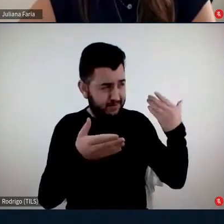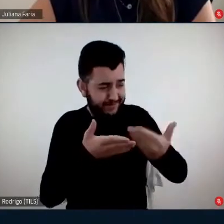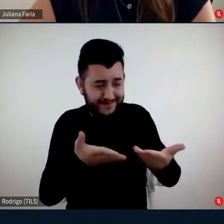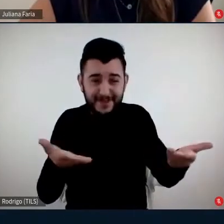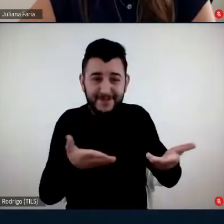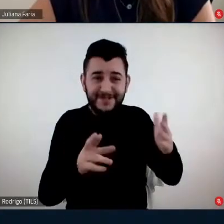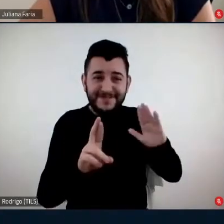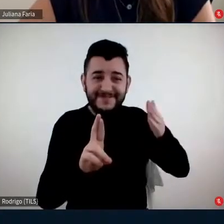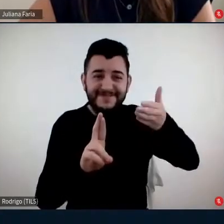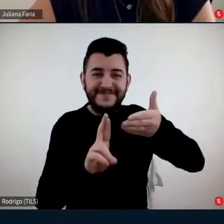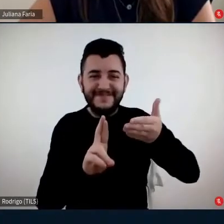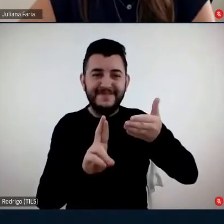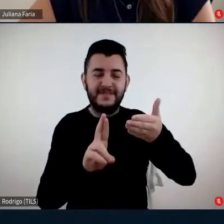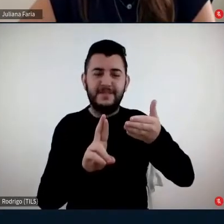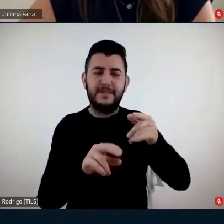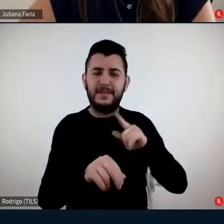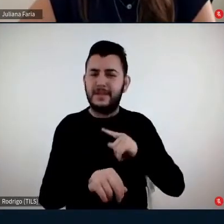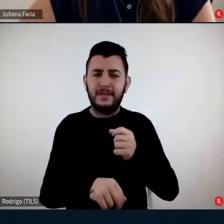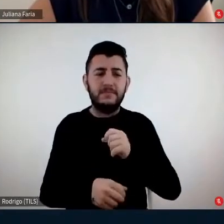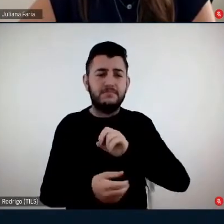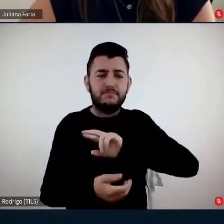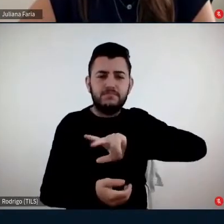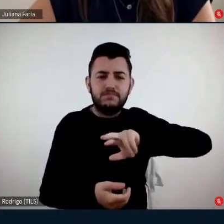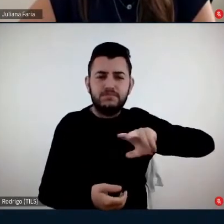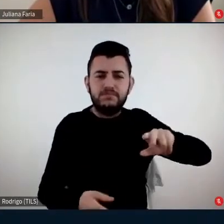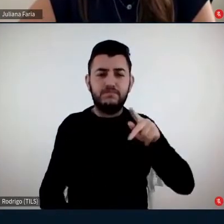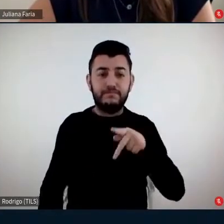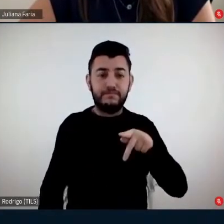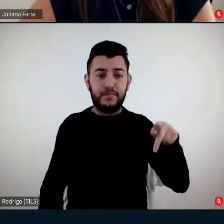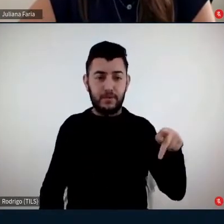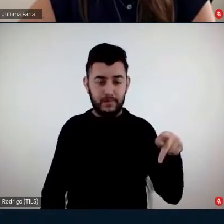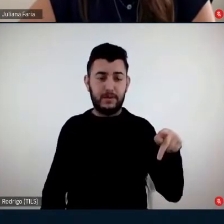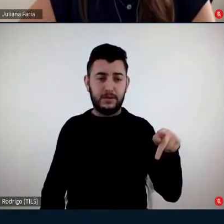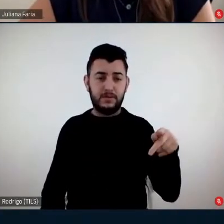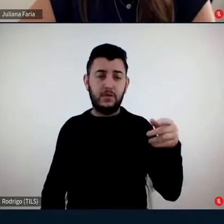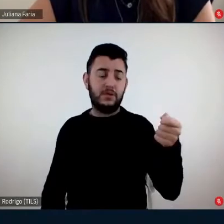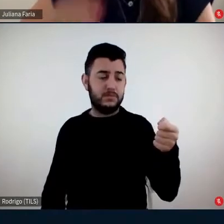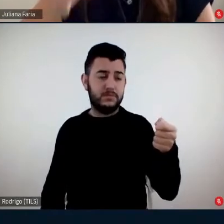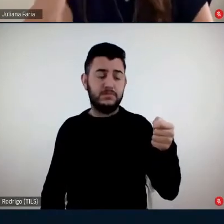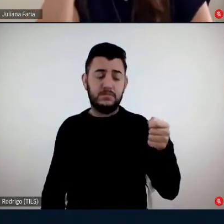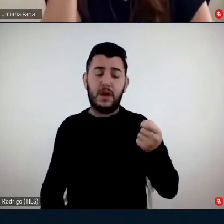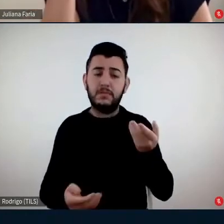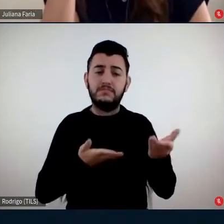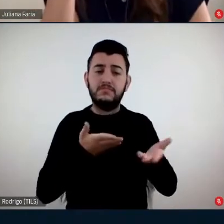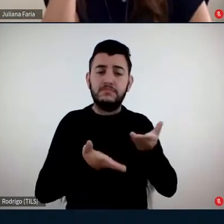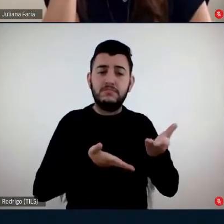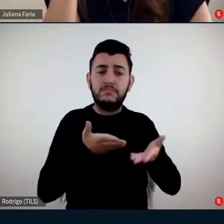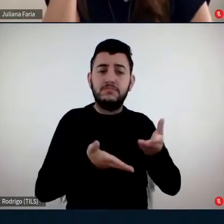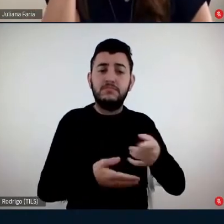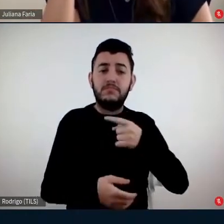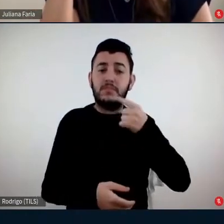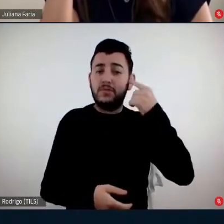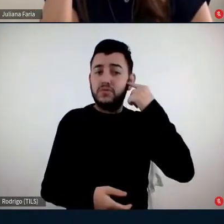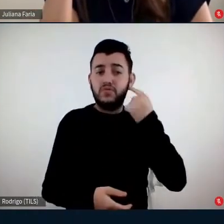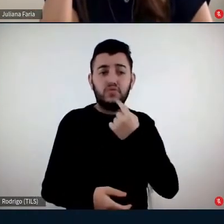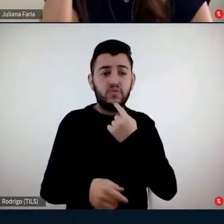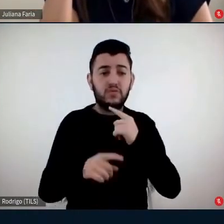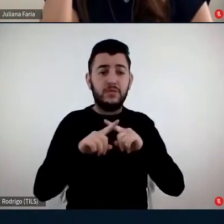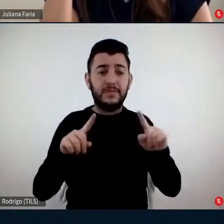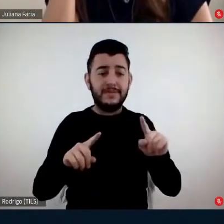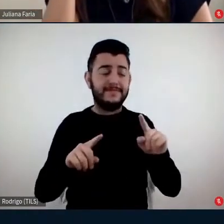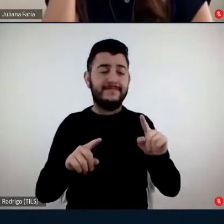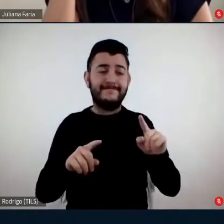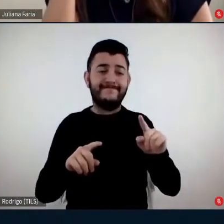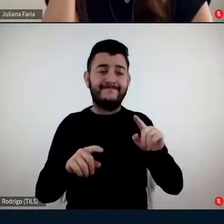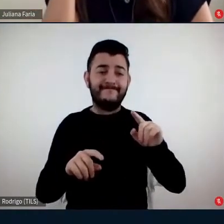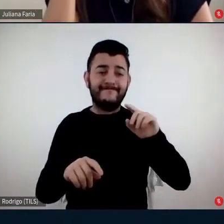por vários professores que recebem surdos na sala, e que não sabem Libras. Então, o CAIS inicialmente